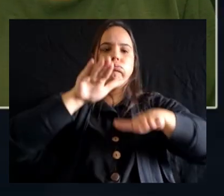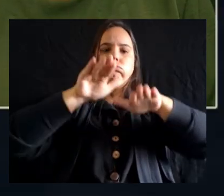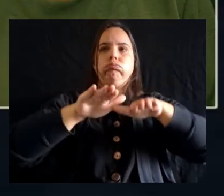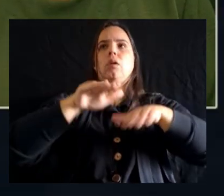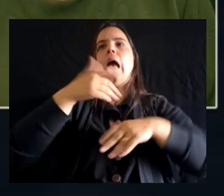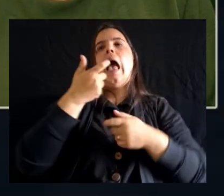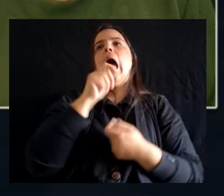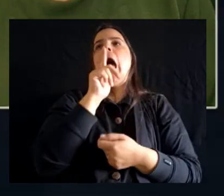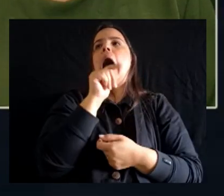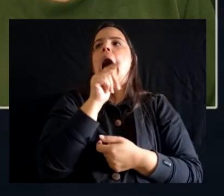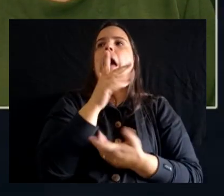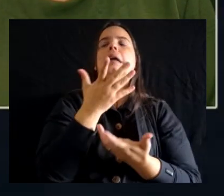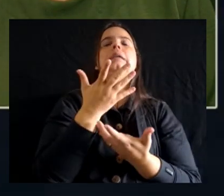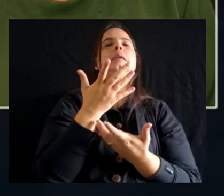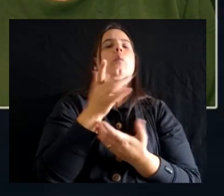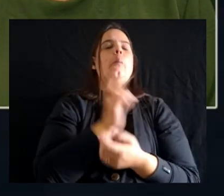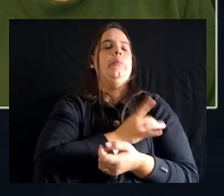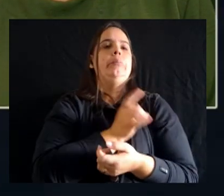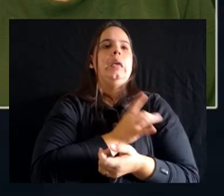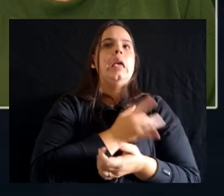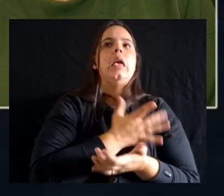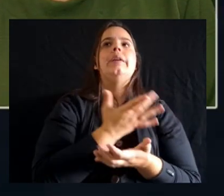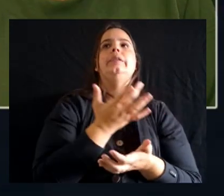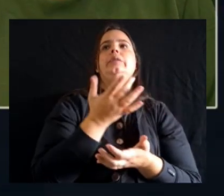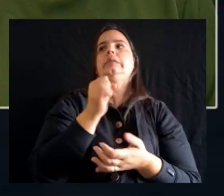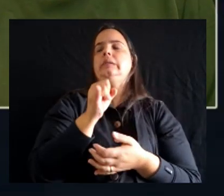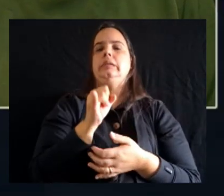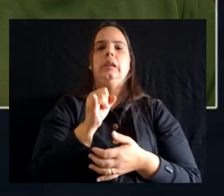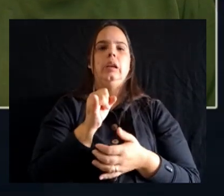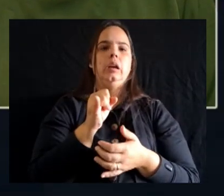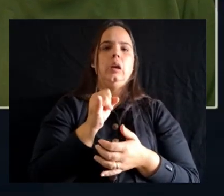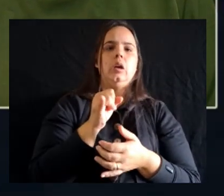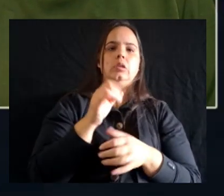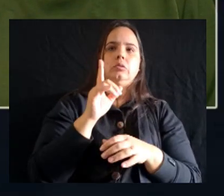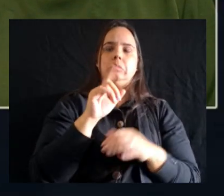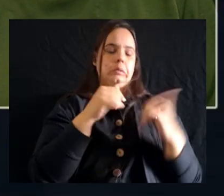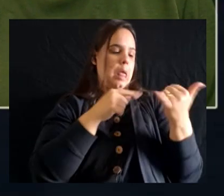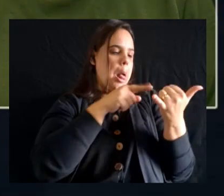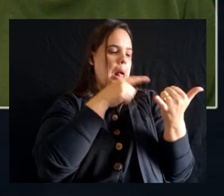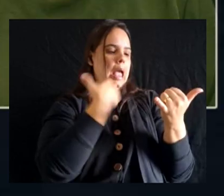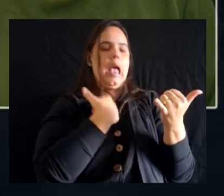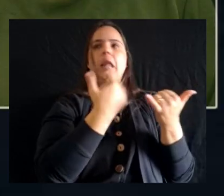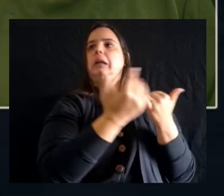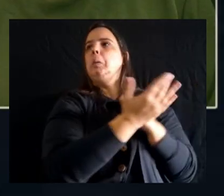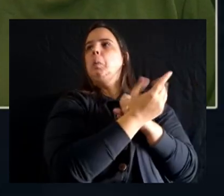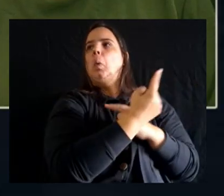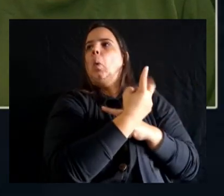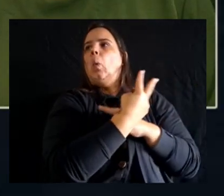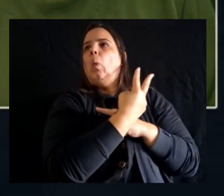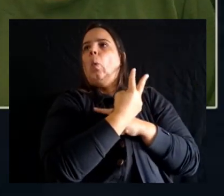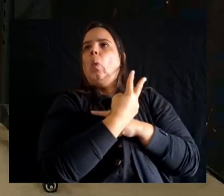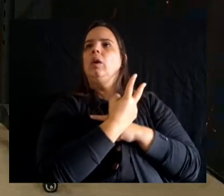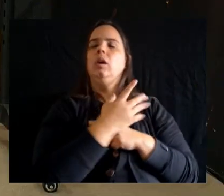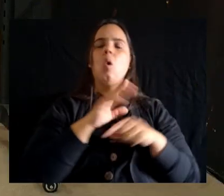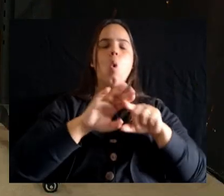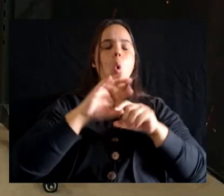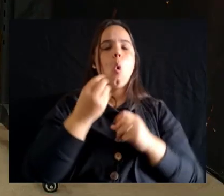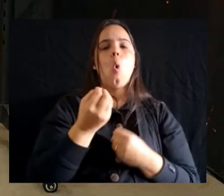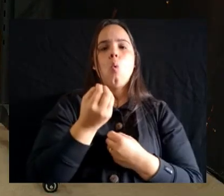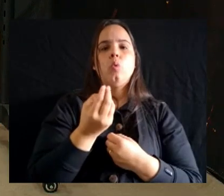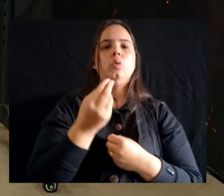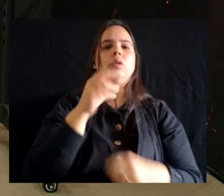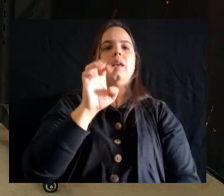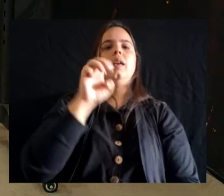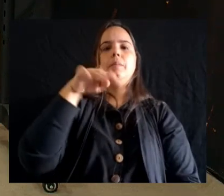com os imprevistos da vida. O celular virou um escudo emocional. A gente acha que está no controle,